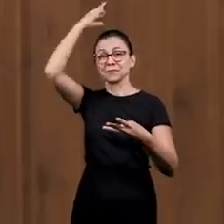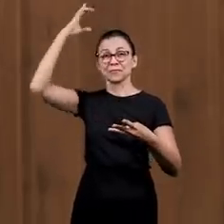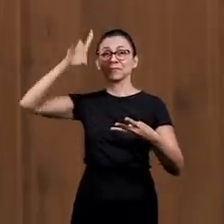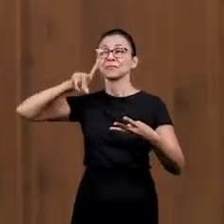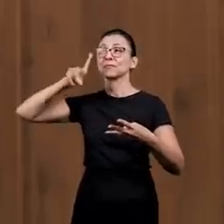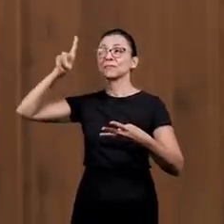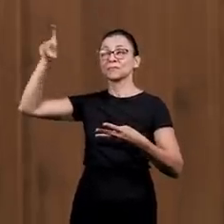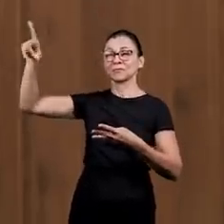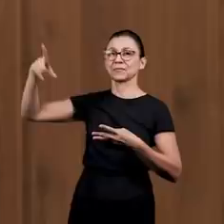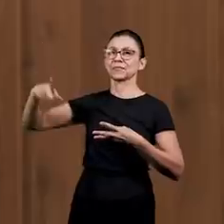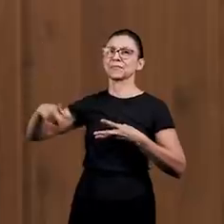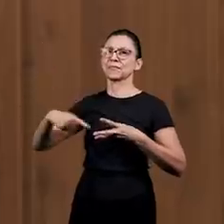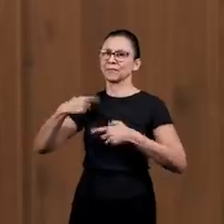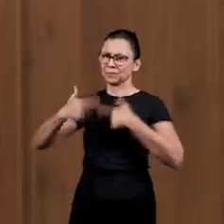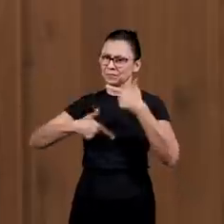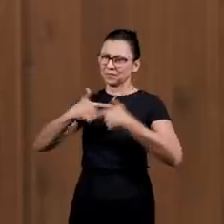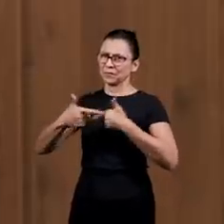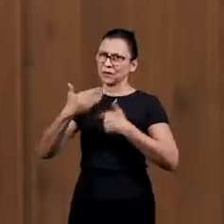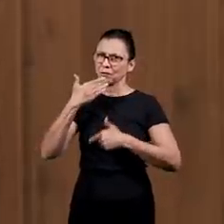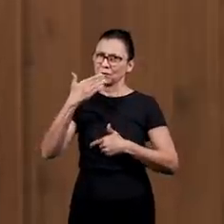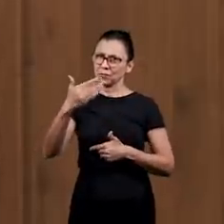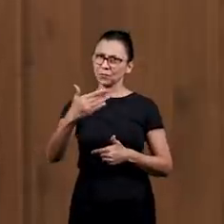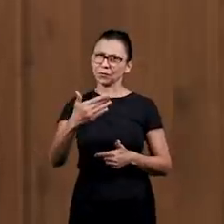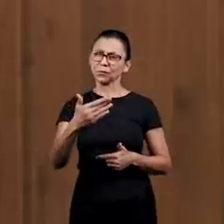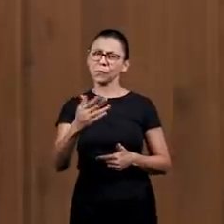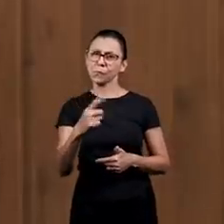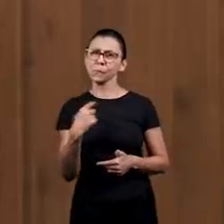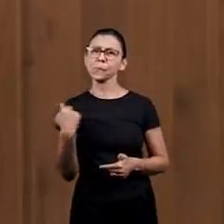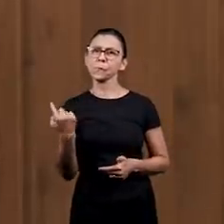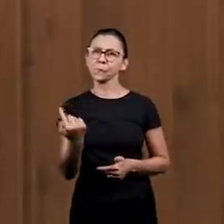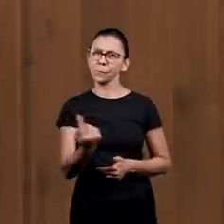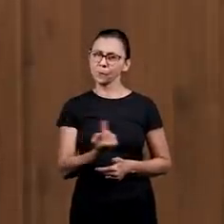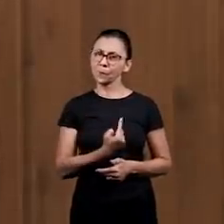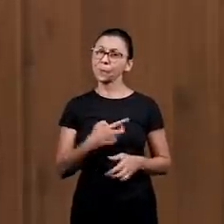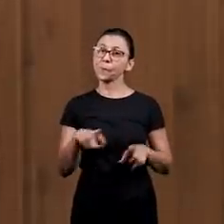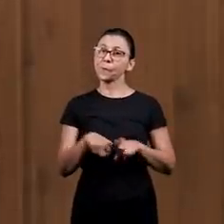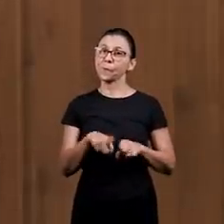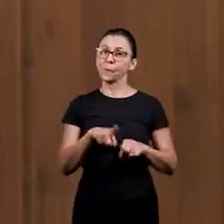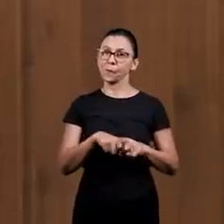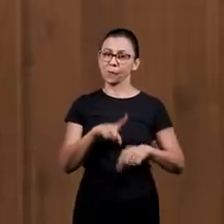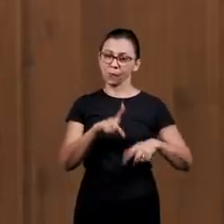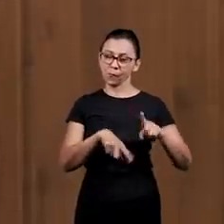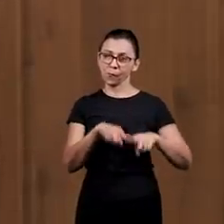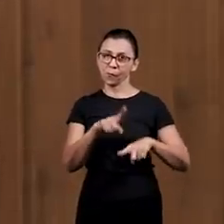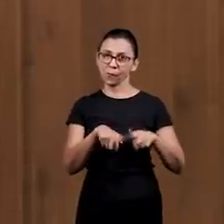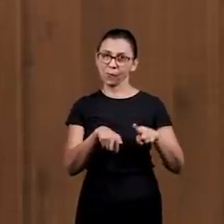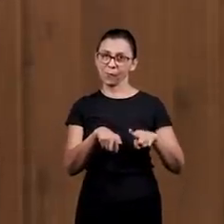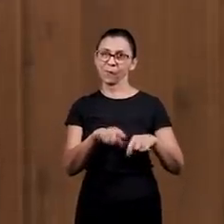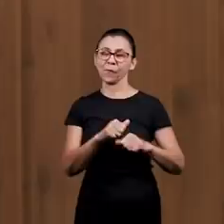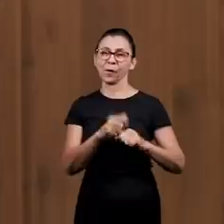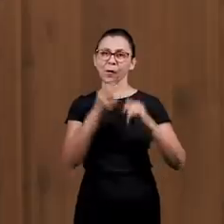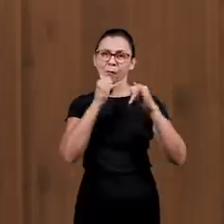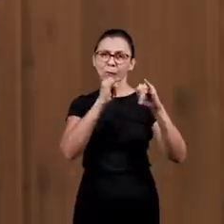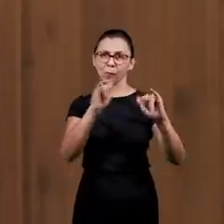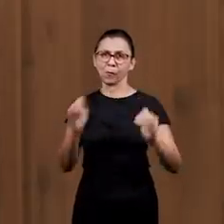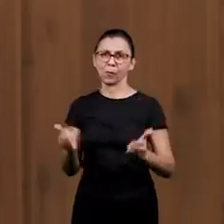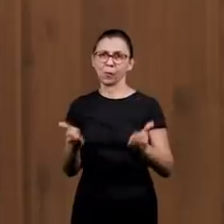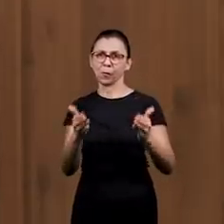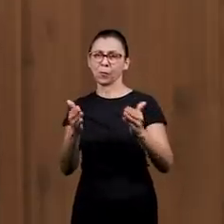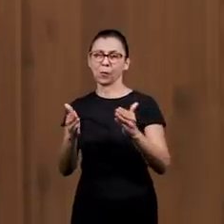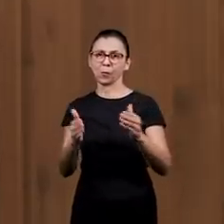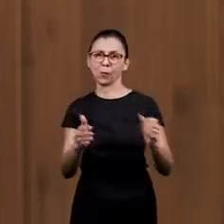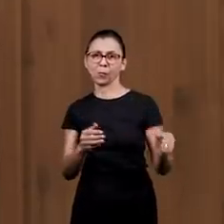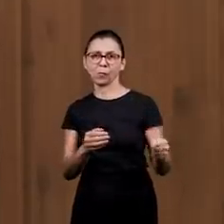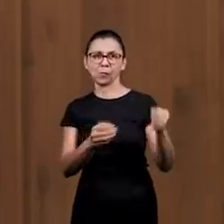que batalham em nosso favor. As armas também têm um significado muito especial para nós.